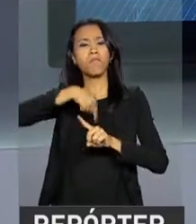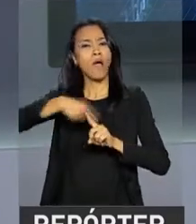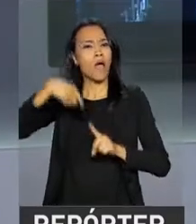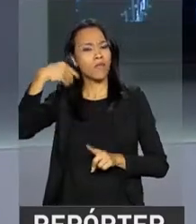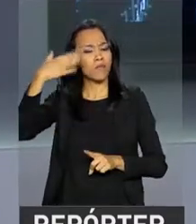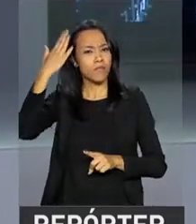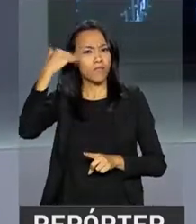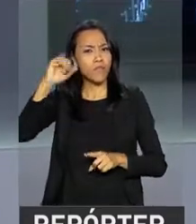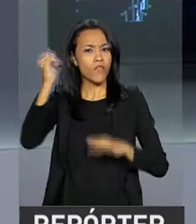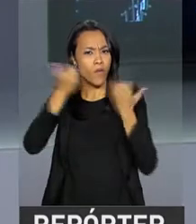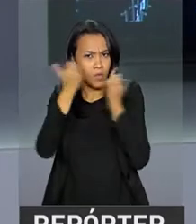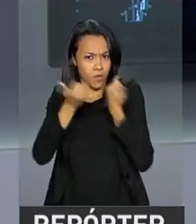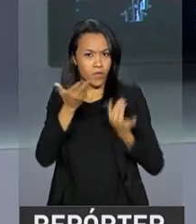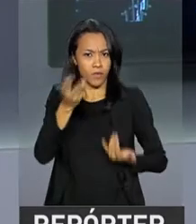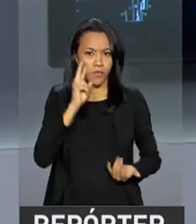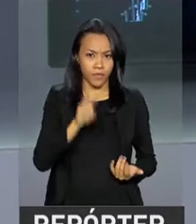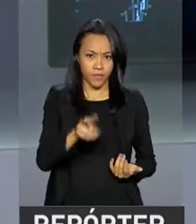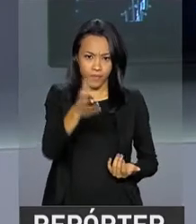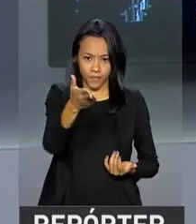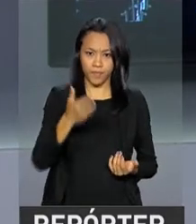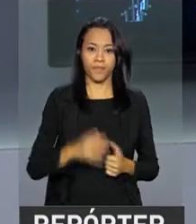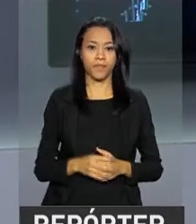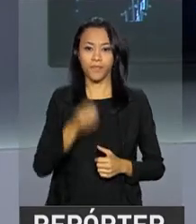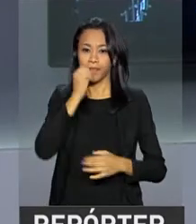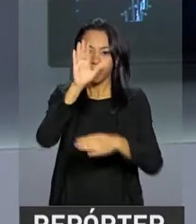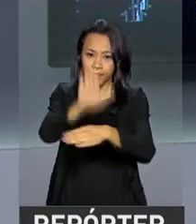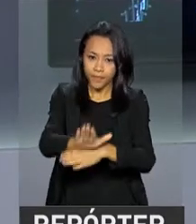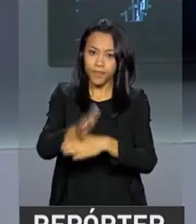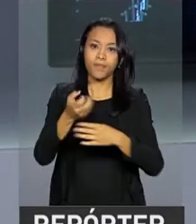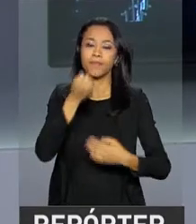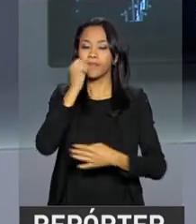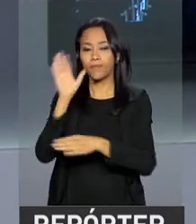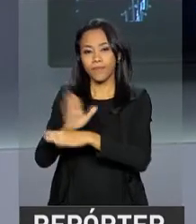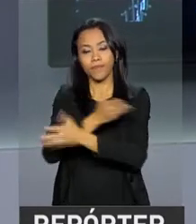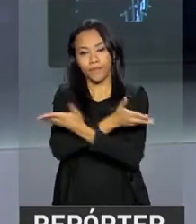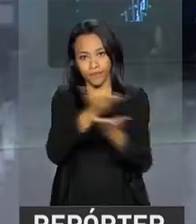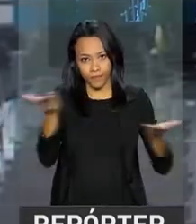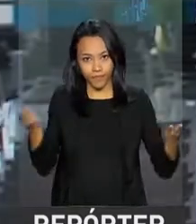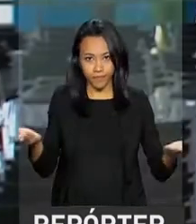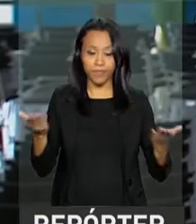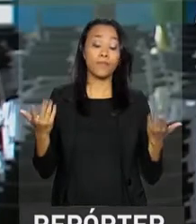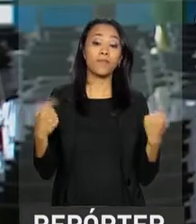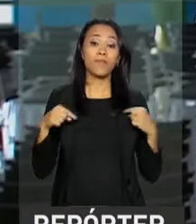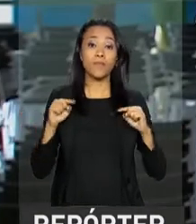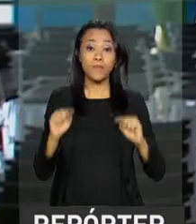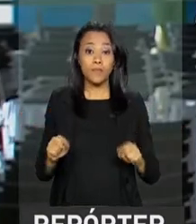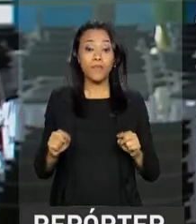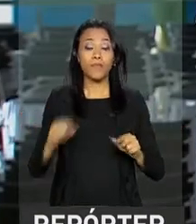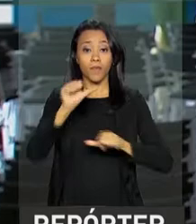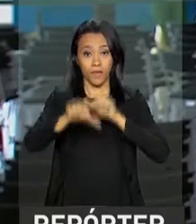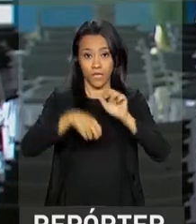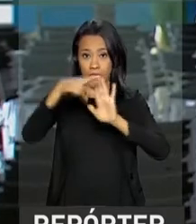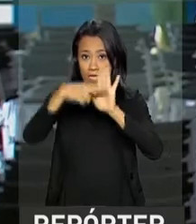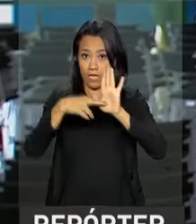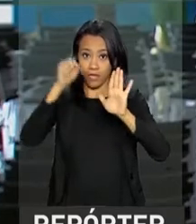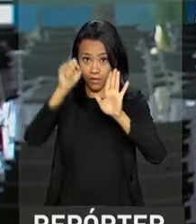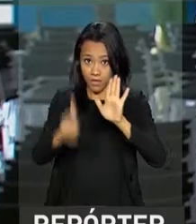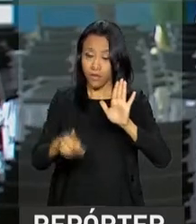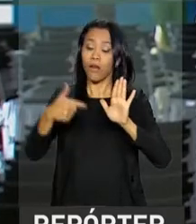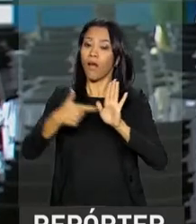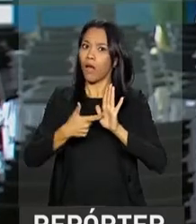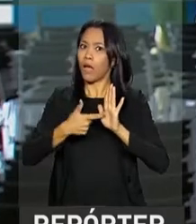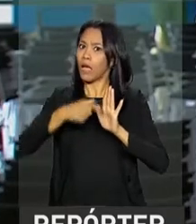pereira o lanac boa tarde boa tarde tae-se boa tarde a todos olha isso a reforma da previdência continua sendo